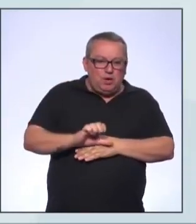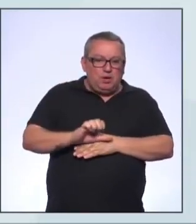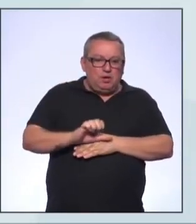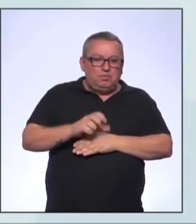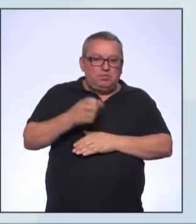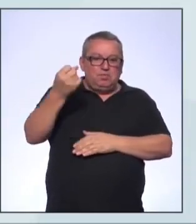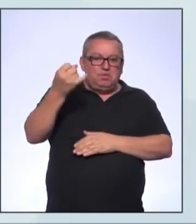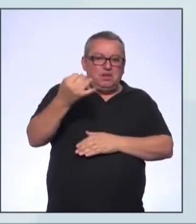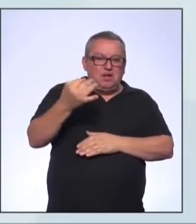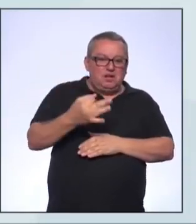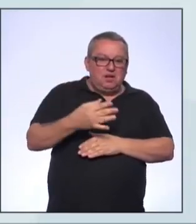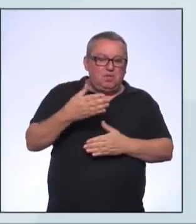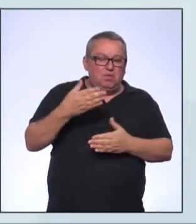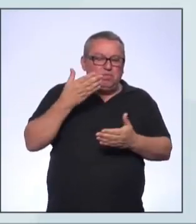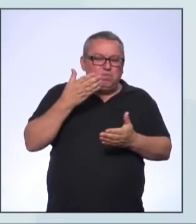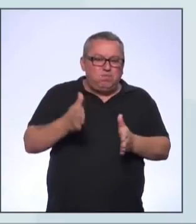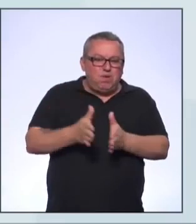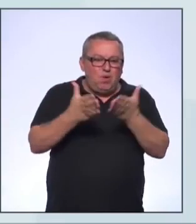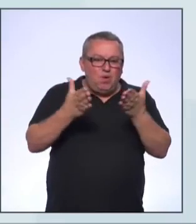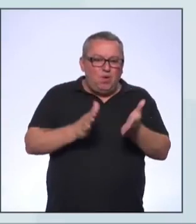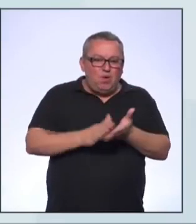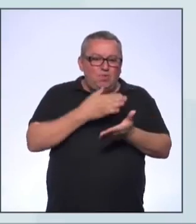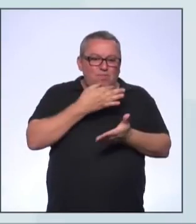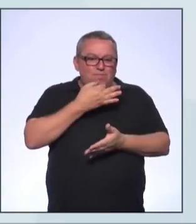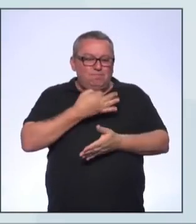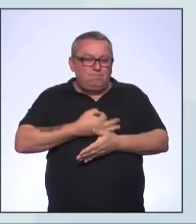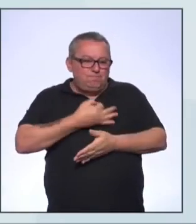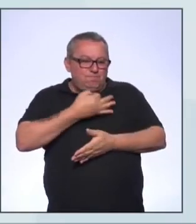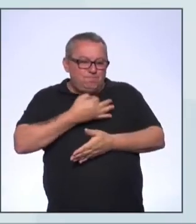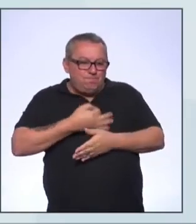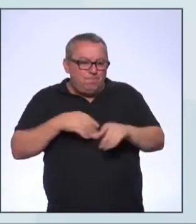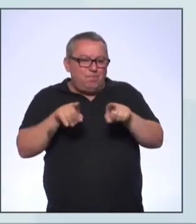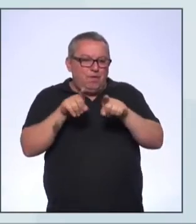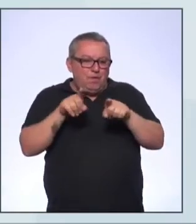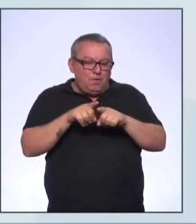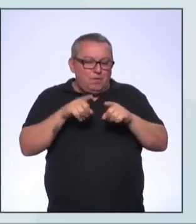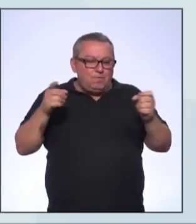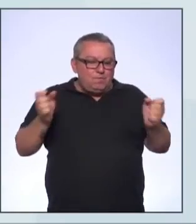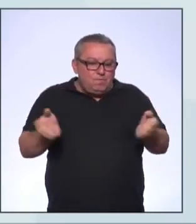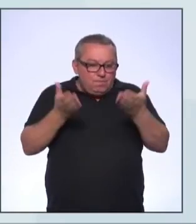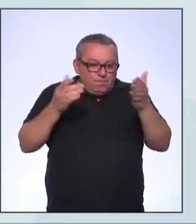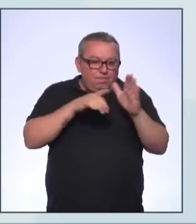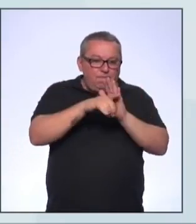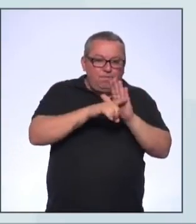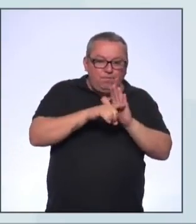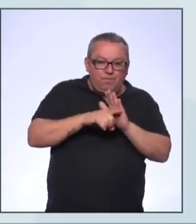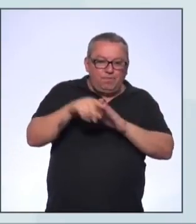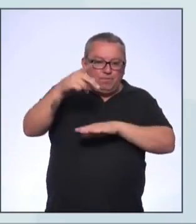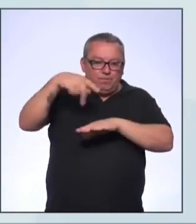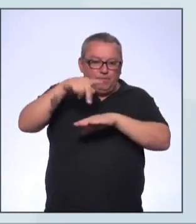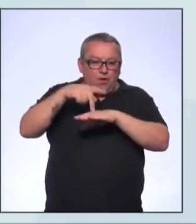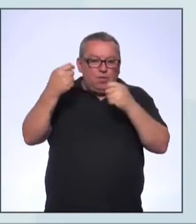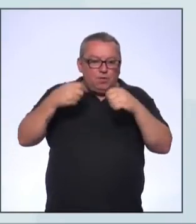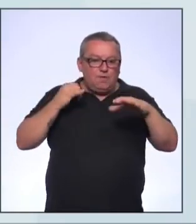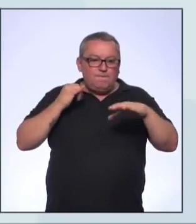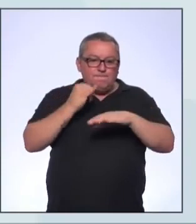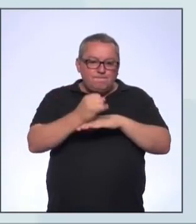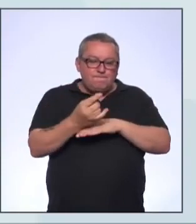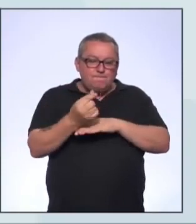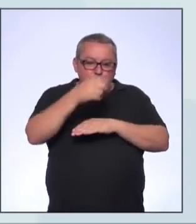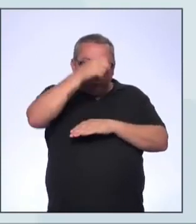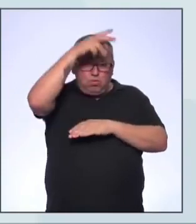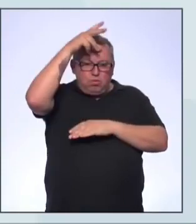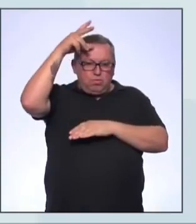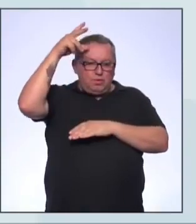numa justificativa pobre de argumentos. O incentivo às pesquisas no país requer investimentos